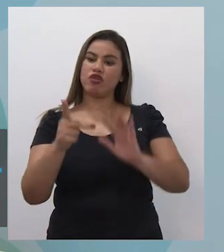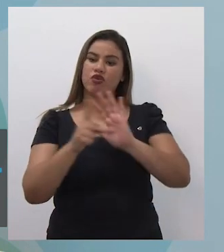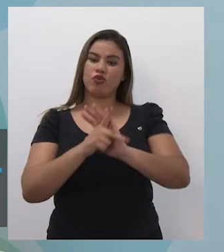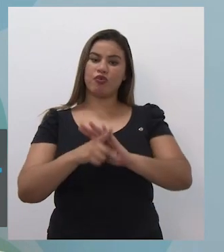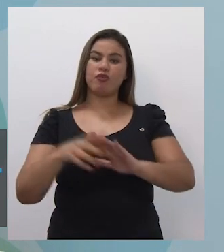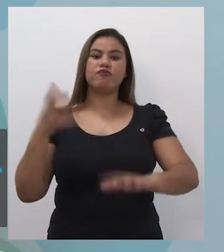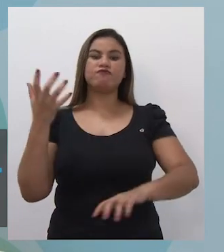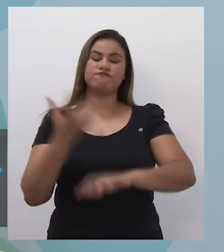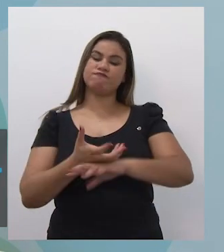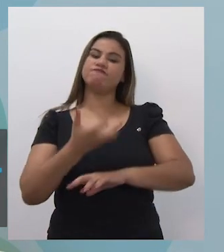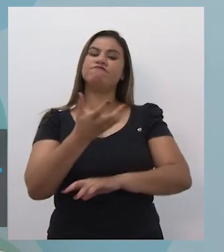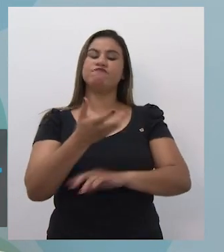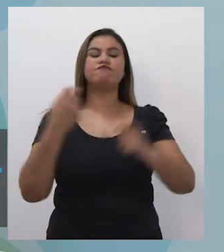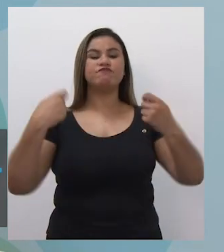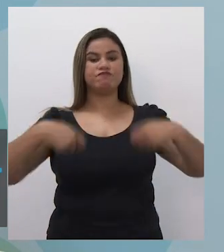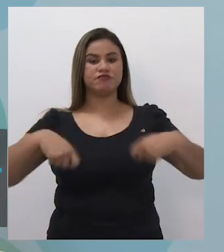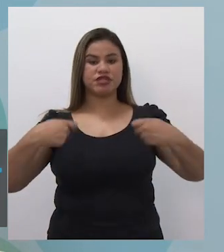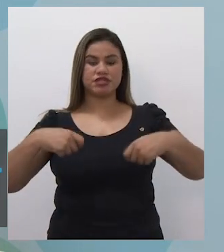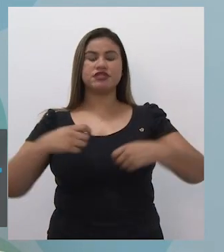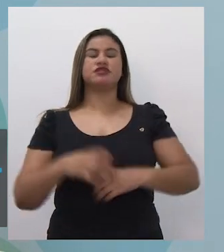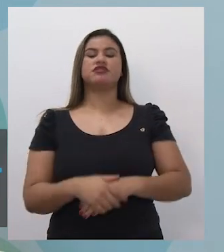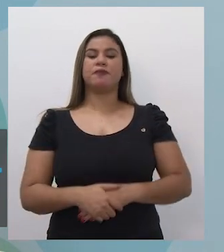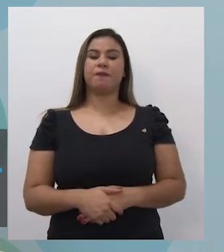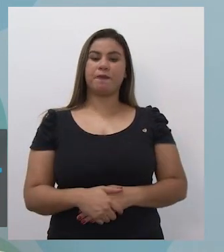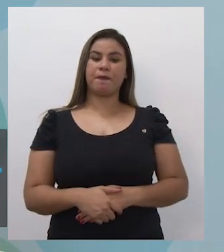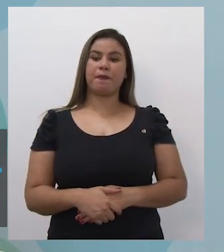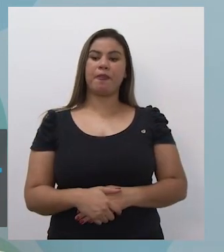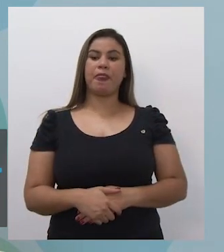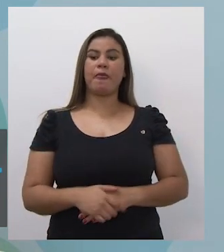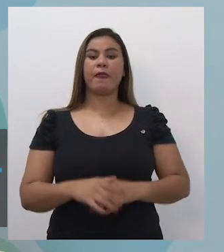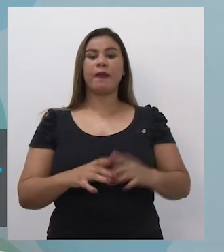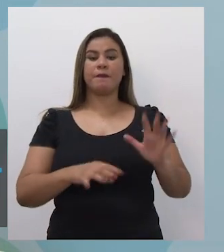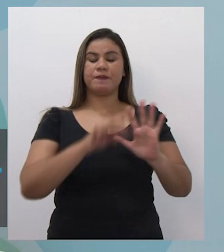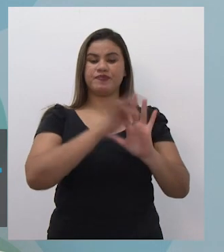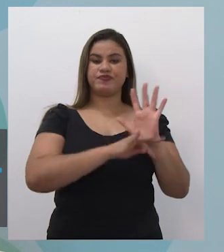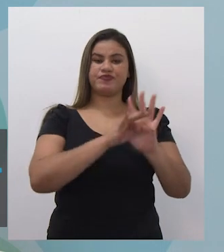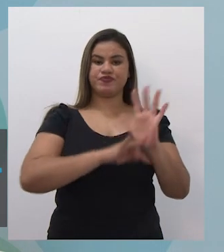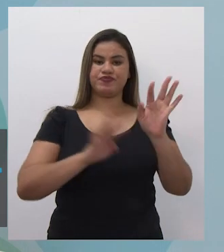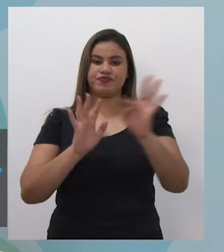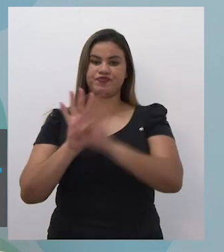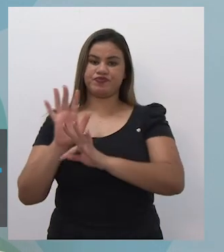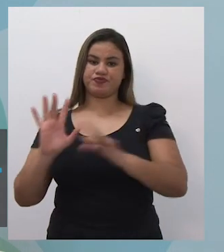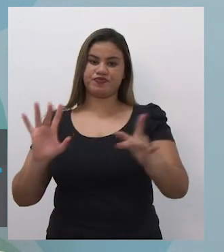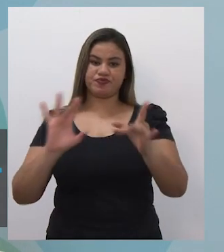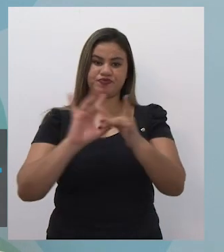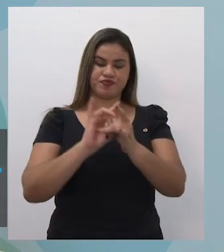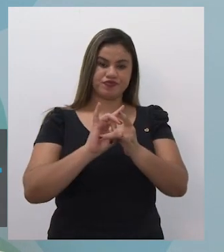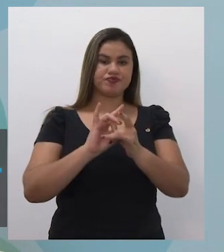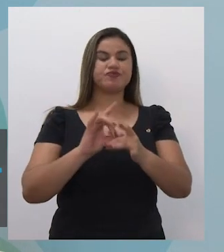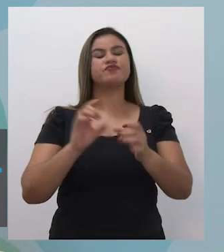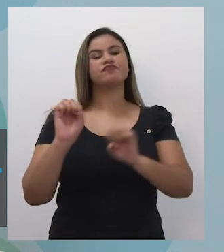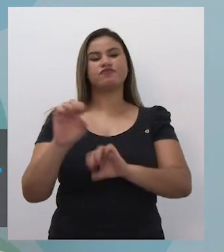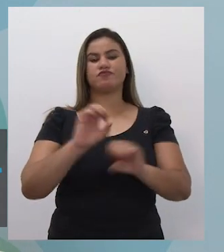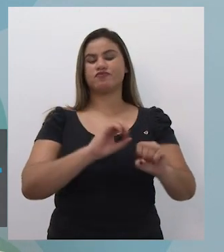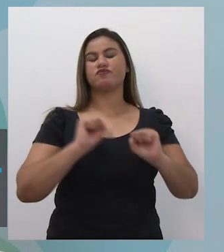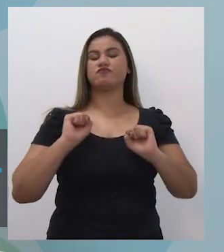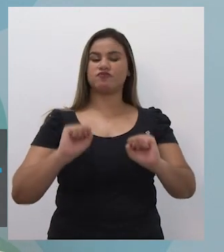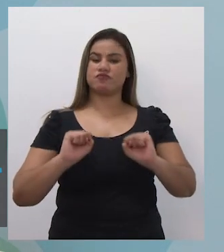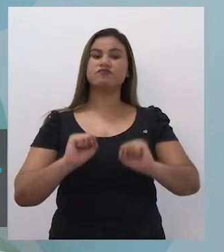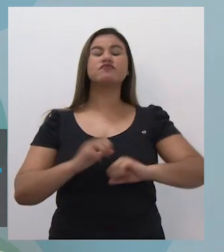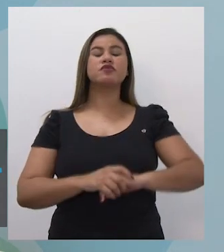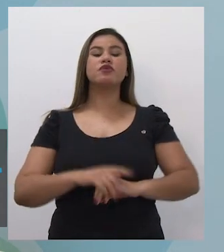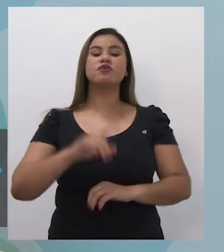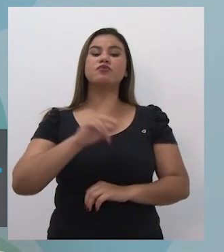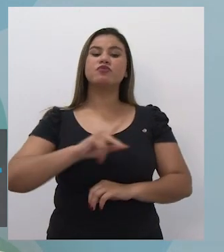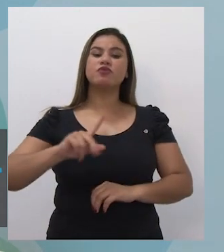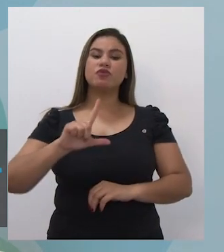pode faltar nessa metodologia de projetos. A intertextualidade e a transposição didática. A professora Lucy traz